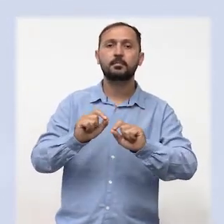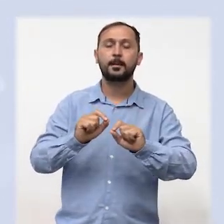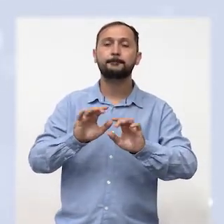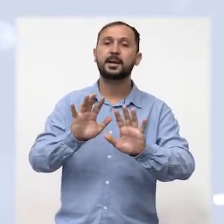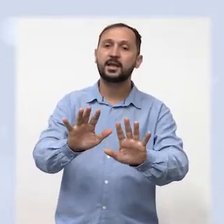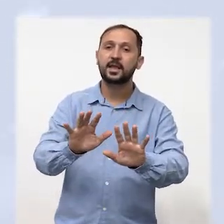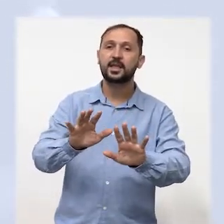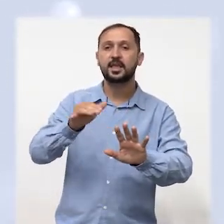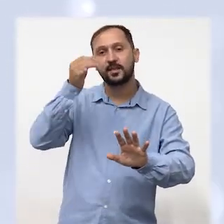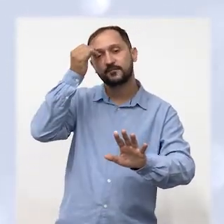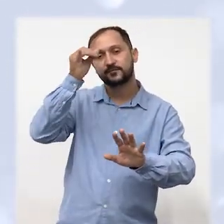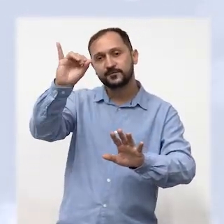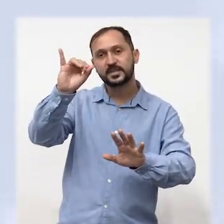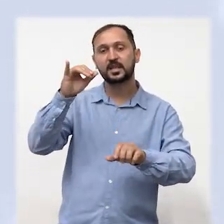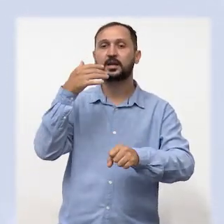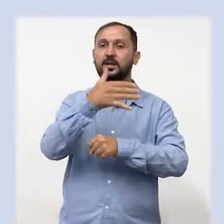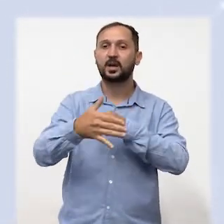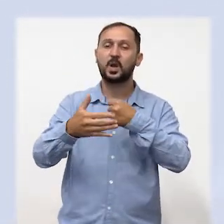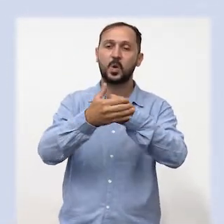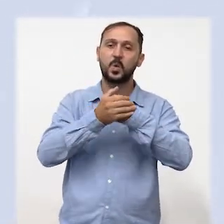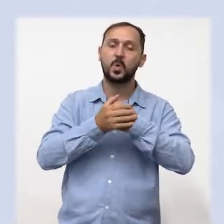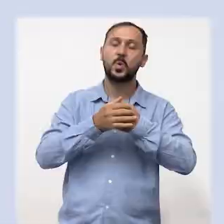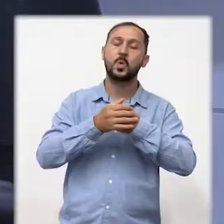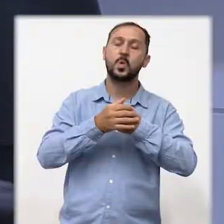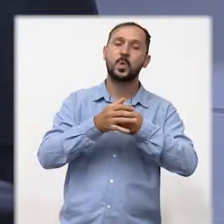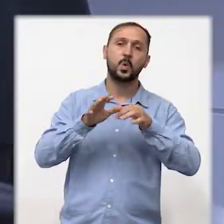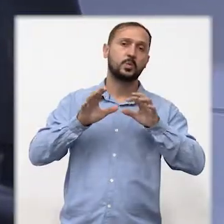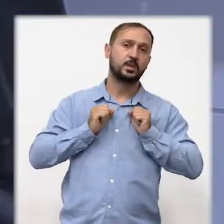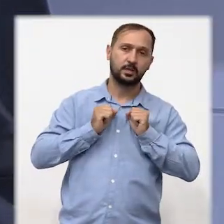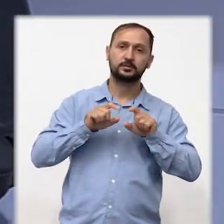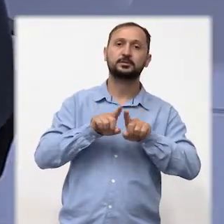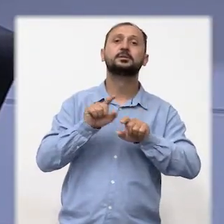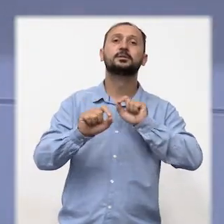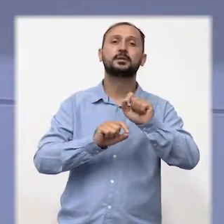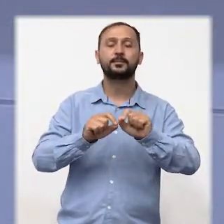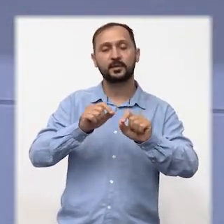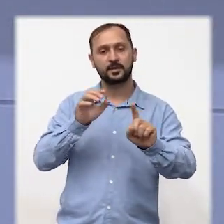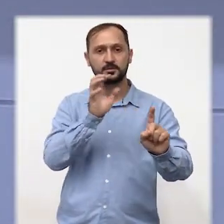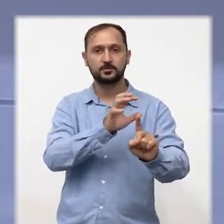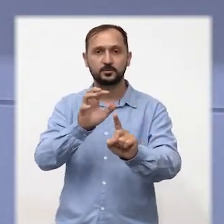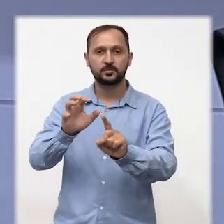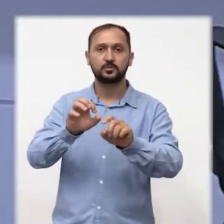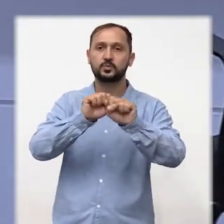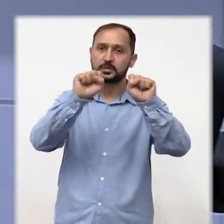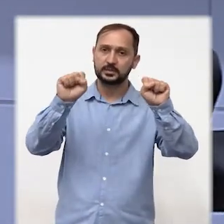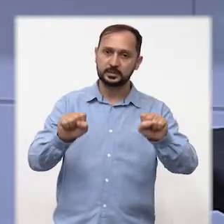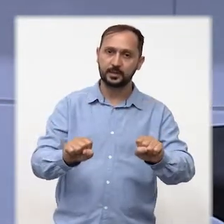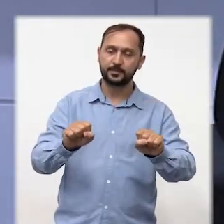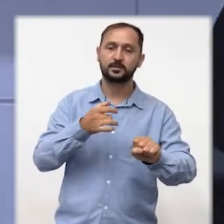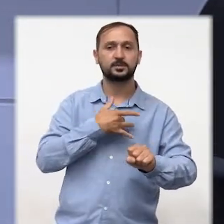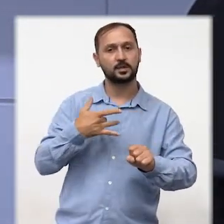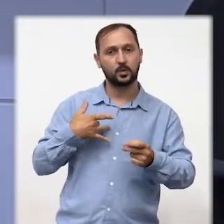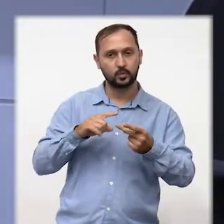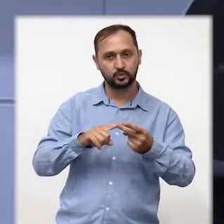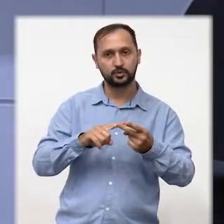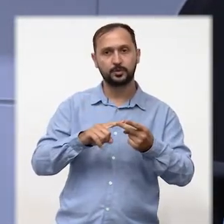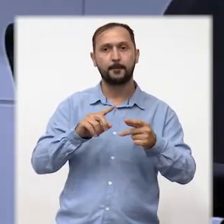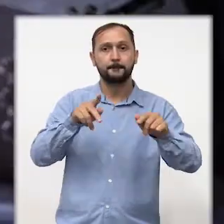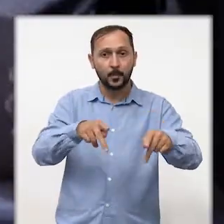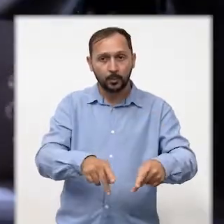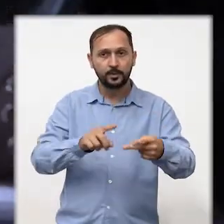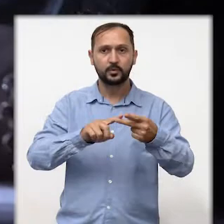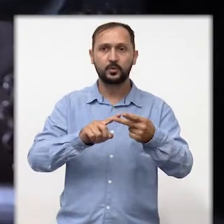frear a velocidade de contágio pelo novo coronavírus e reduzir possíveis impactos em seus sistemas de saúde pública e